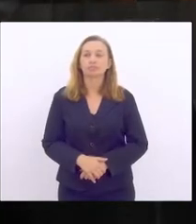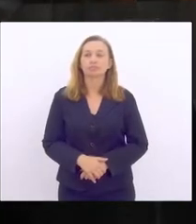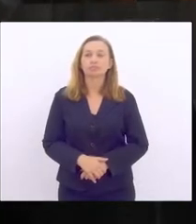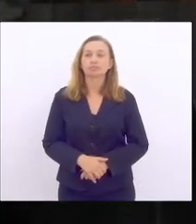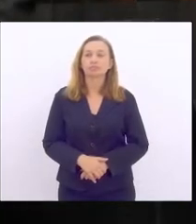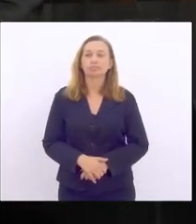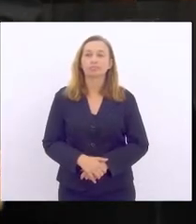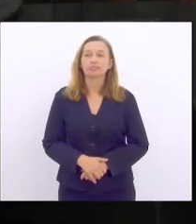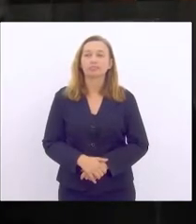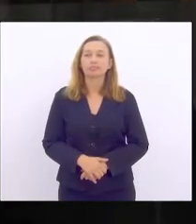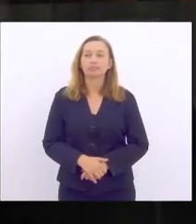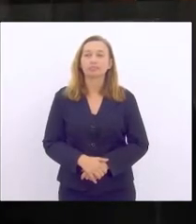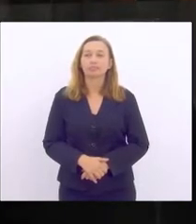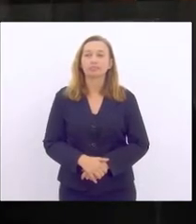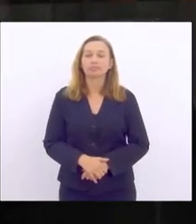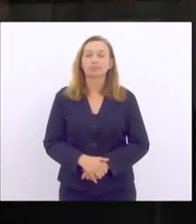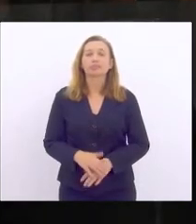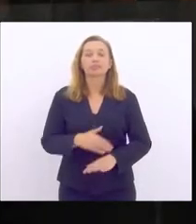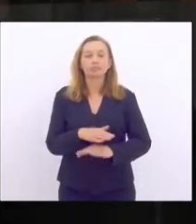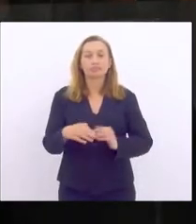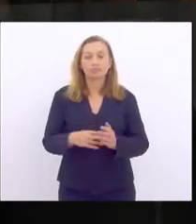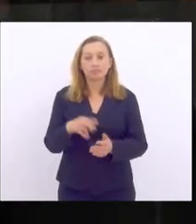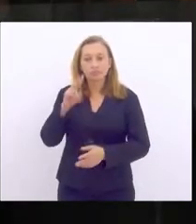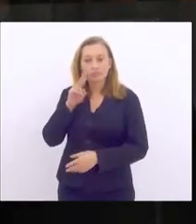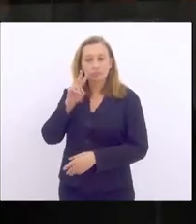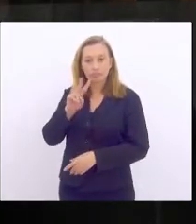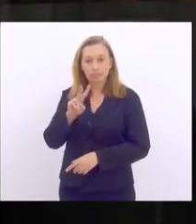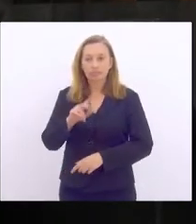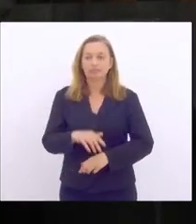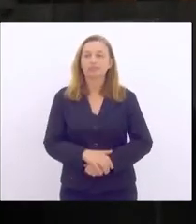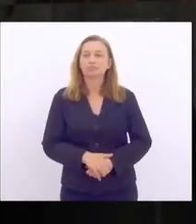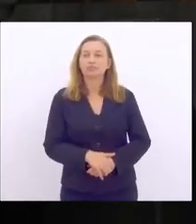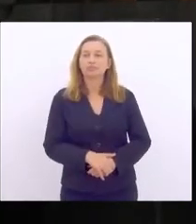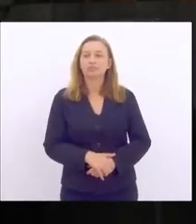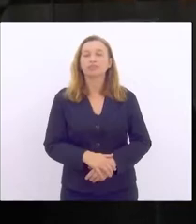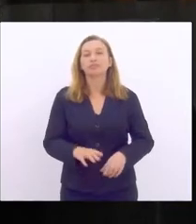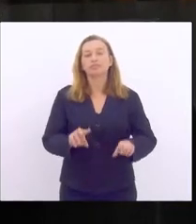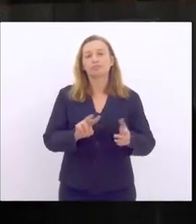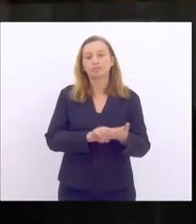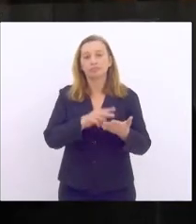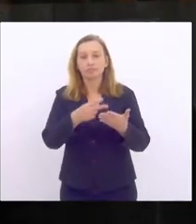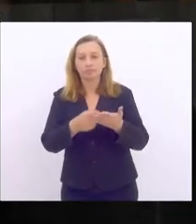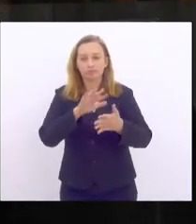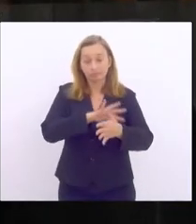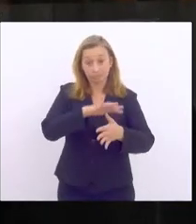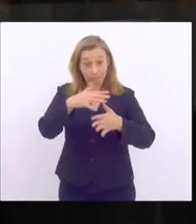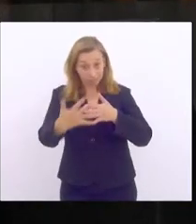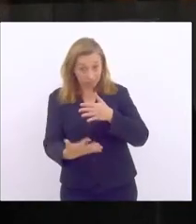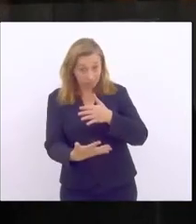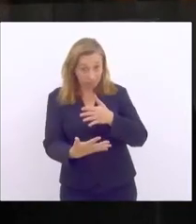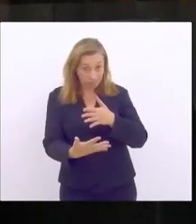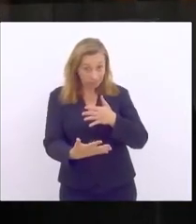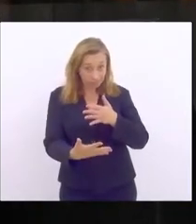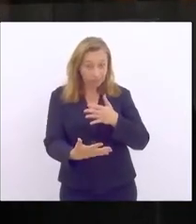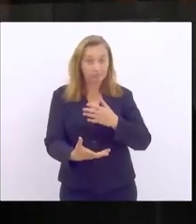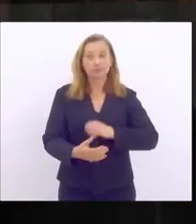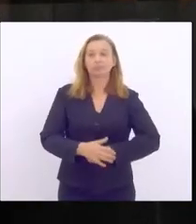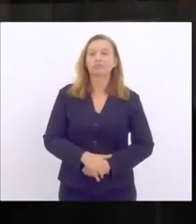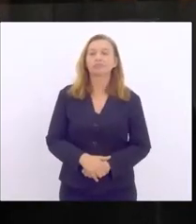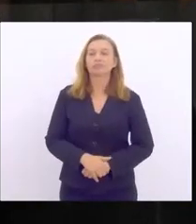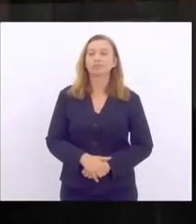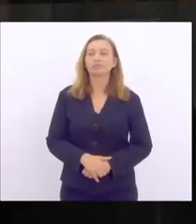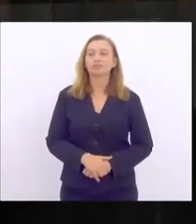senhoras e senhores telespectadores senhora intérprete da linguagem de libras